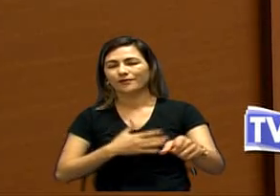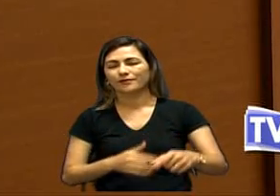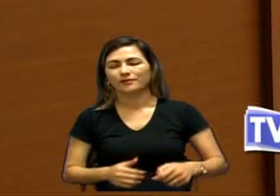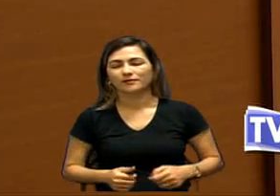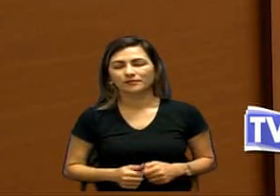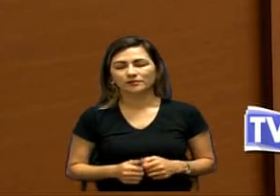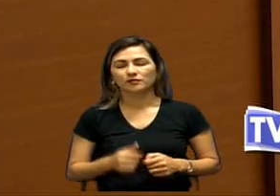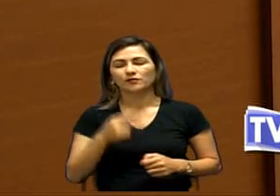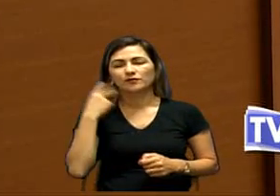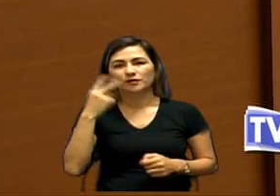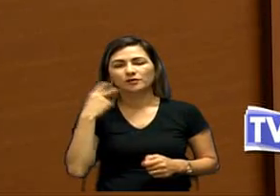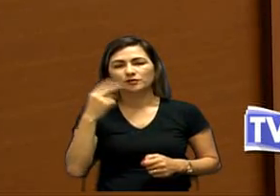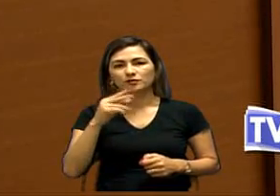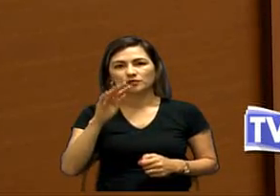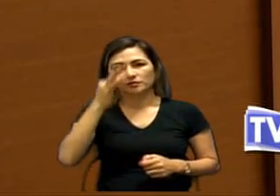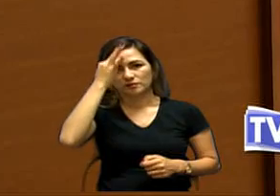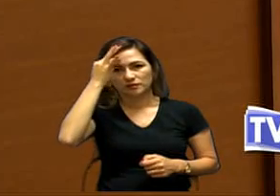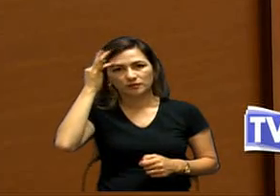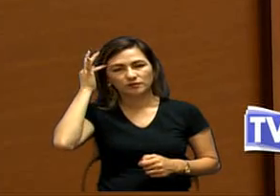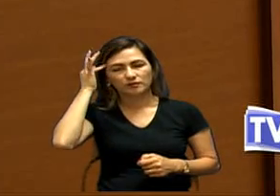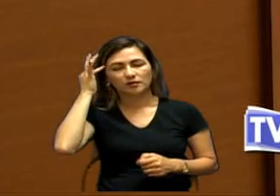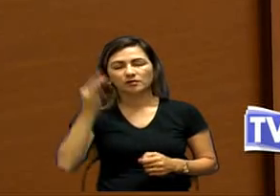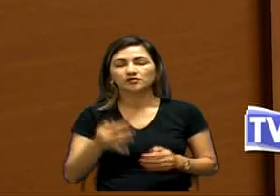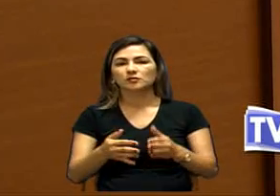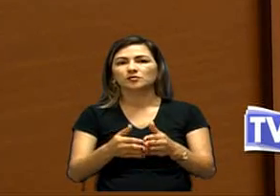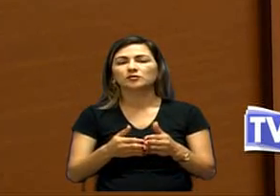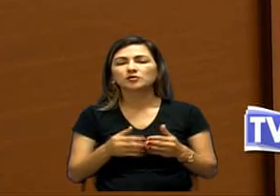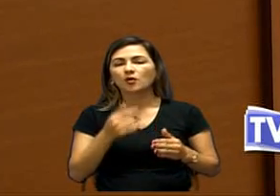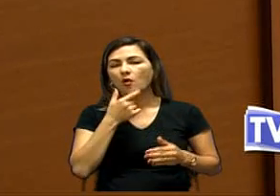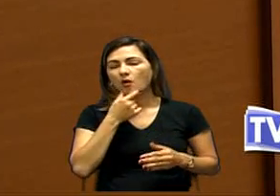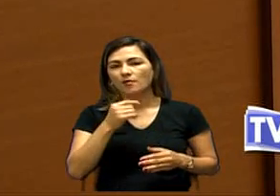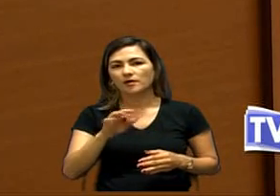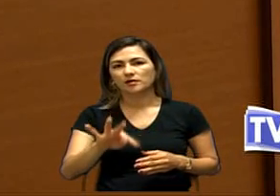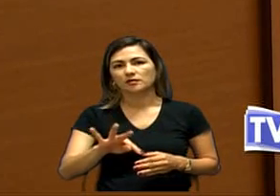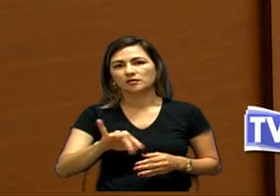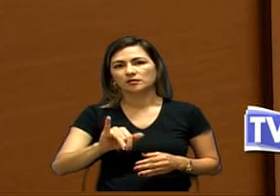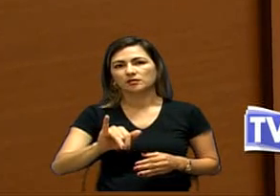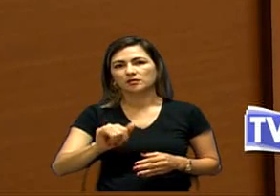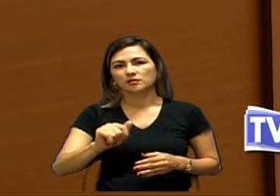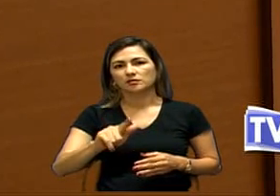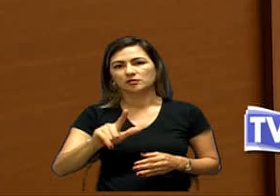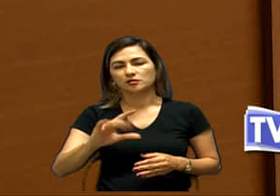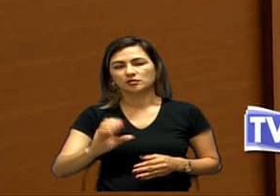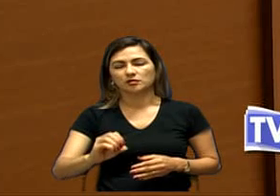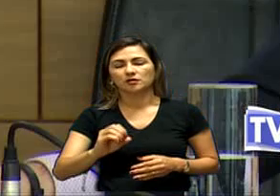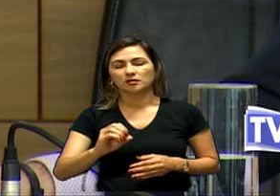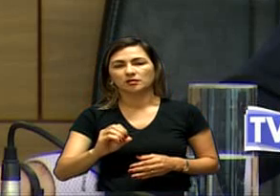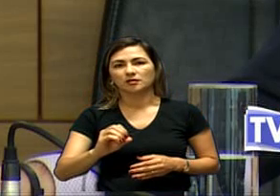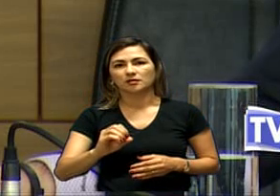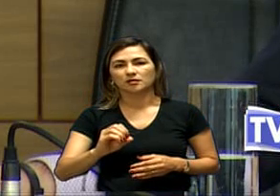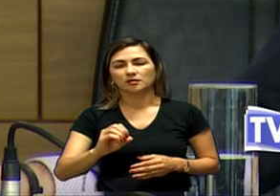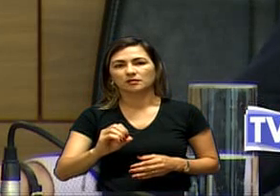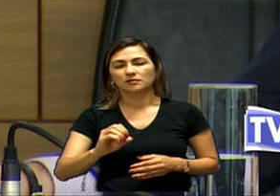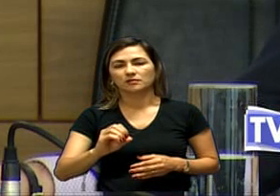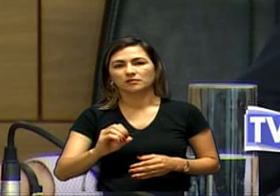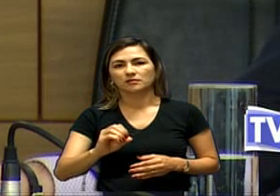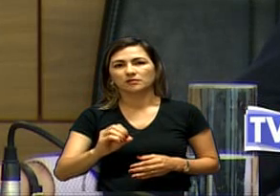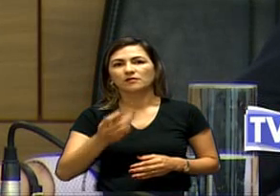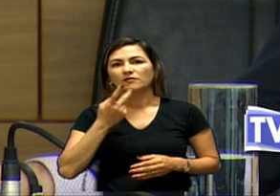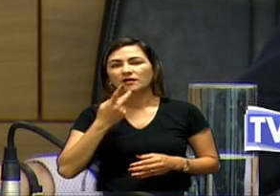O vereador Fausto Pérez está pedindo para que o Tiago Barbeiro use a tribuna falando sobre saúde, mas a Rosa está orientando que período eleitoral não pode, é isso, Rosa?